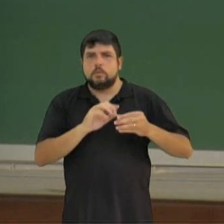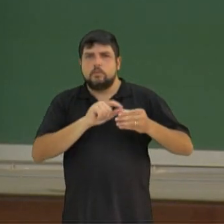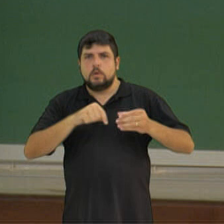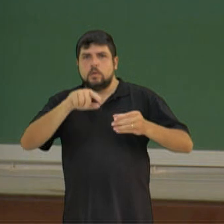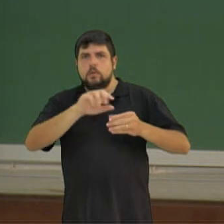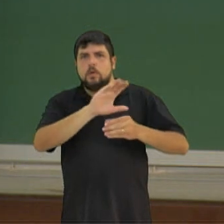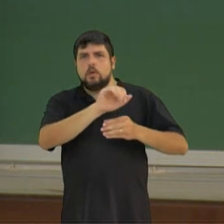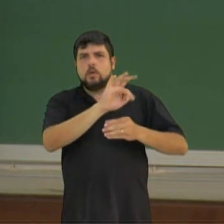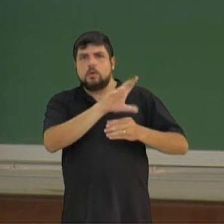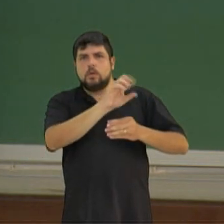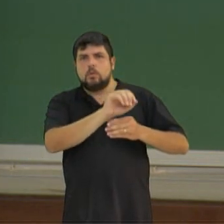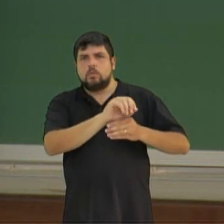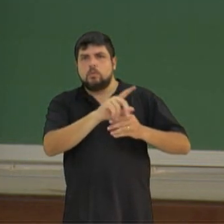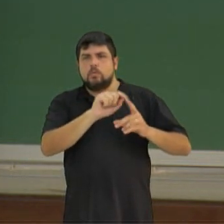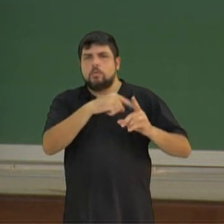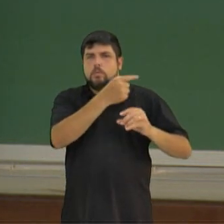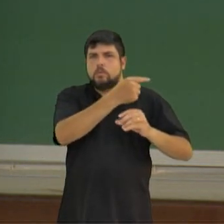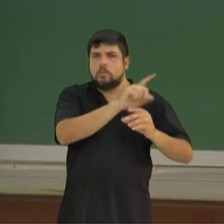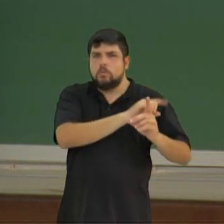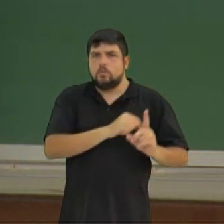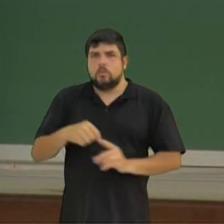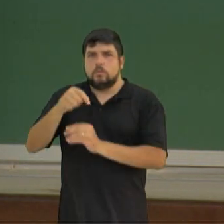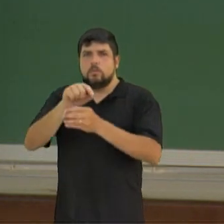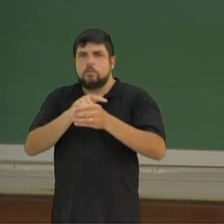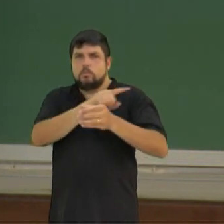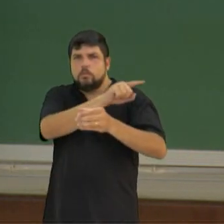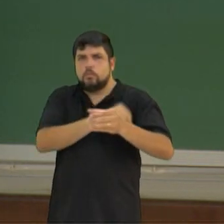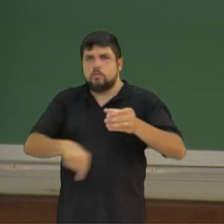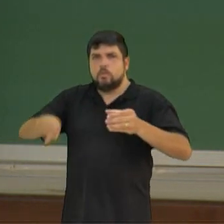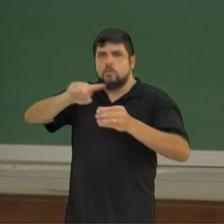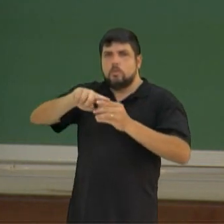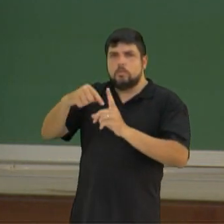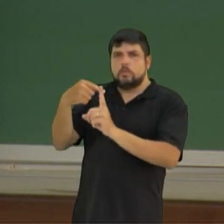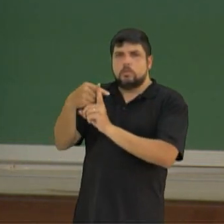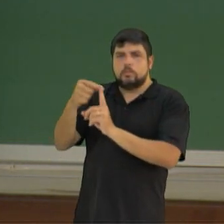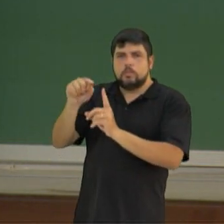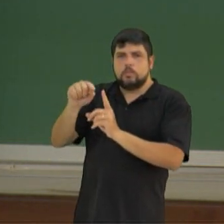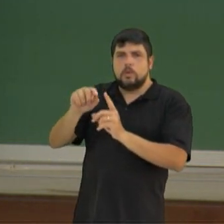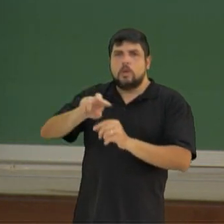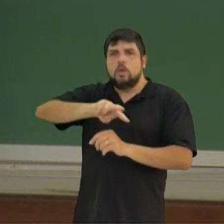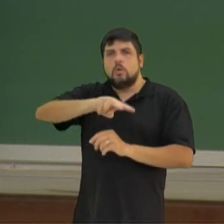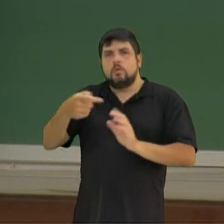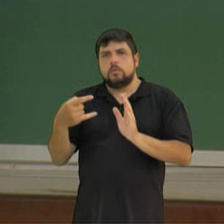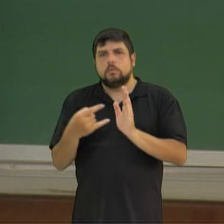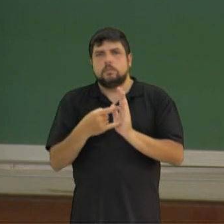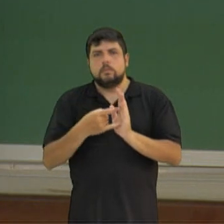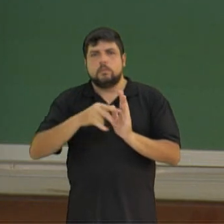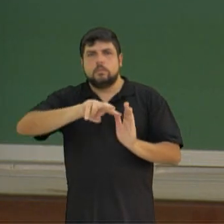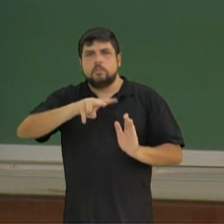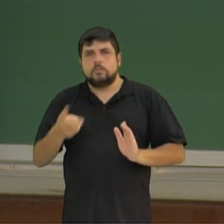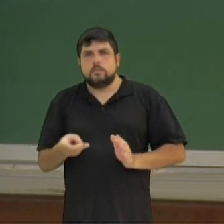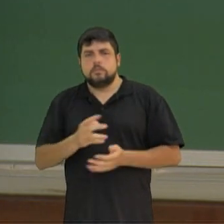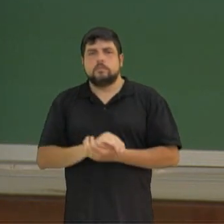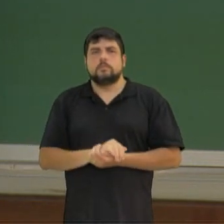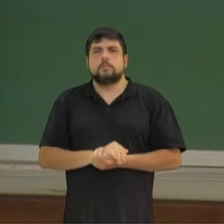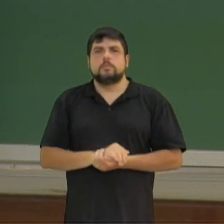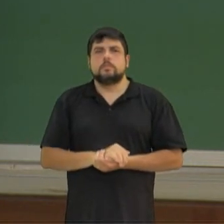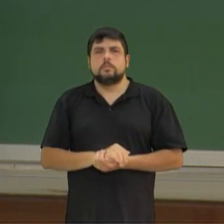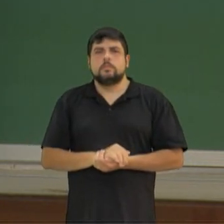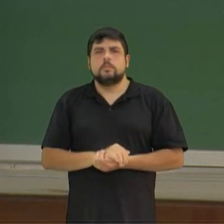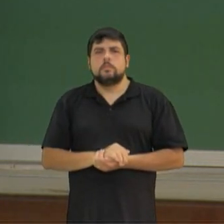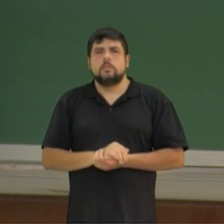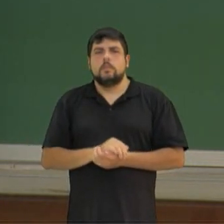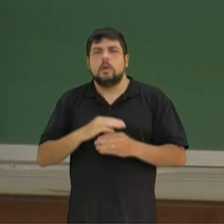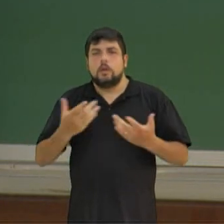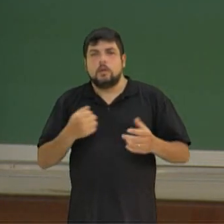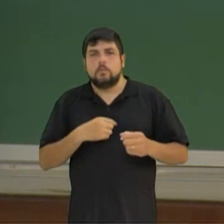polo negativo e o nosso anodo polo positivo, o inverso do que a gente tem nas pilhas. Tá? Então, no polo negativo, que aqui